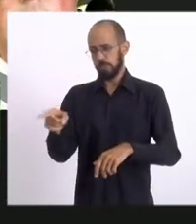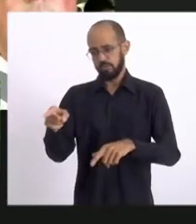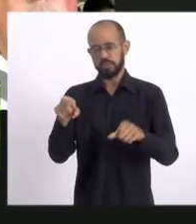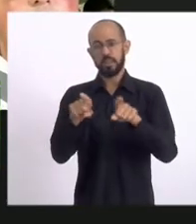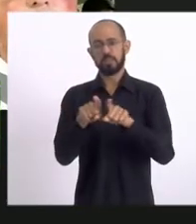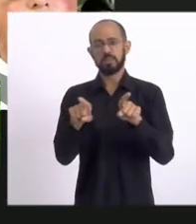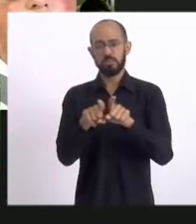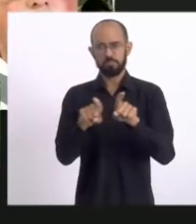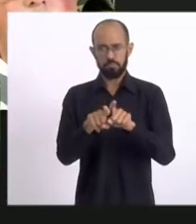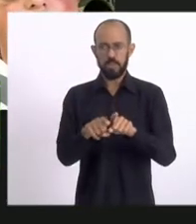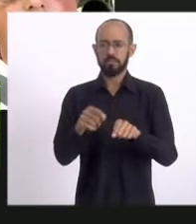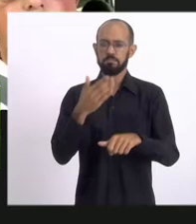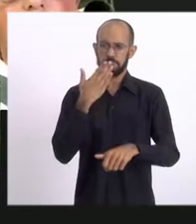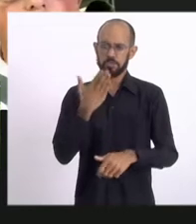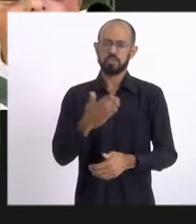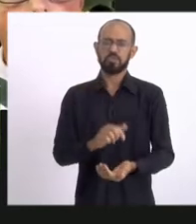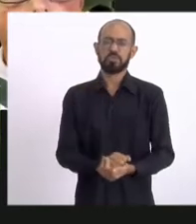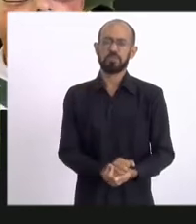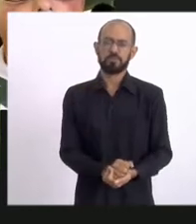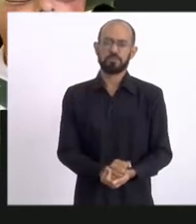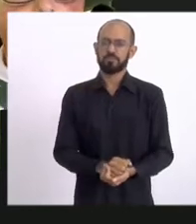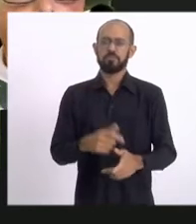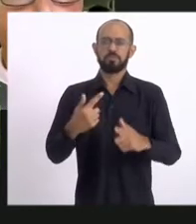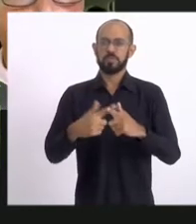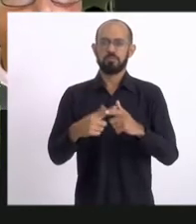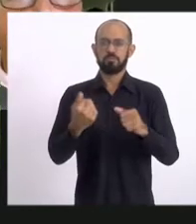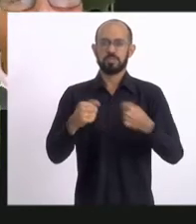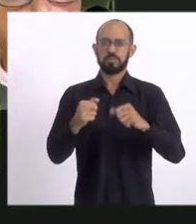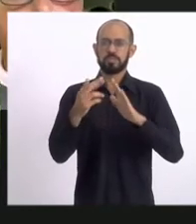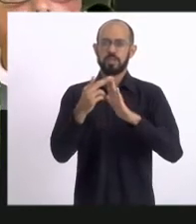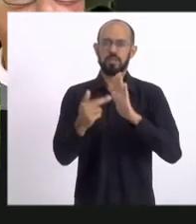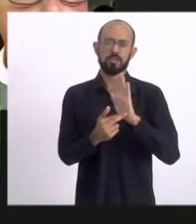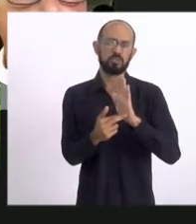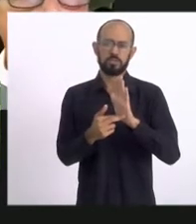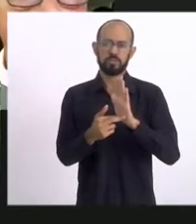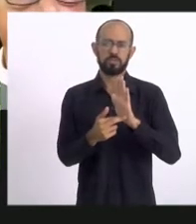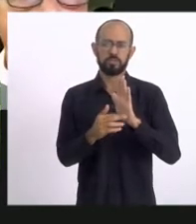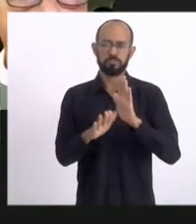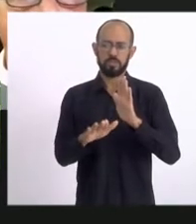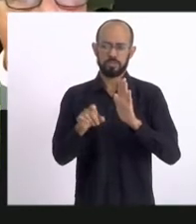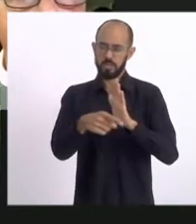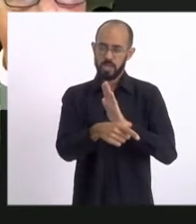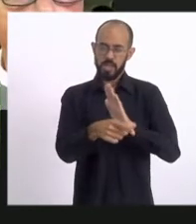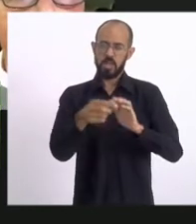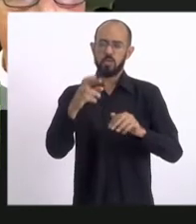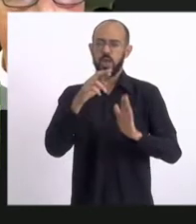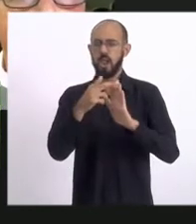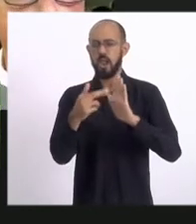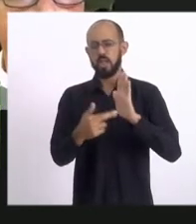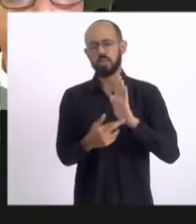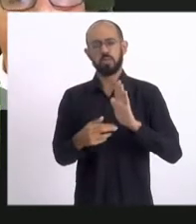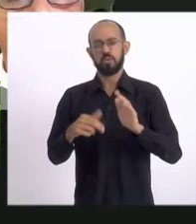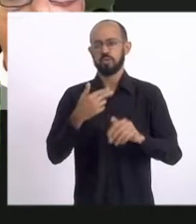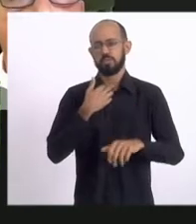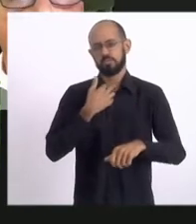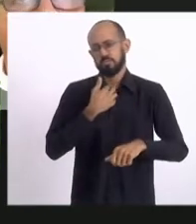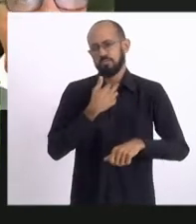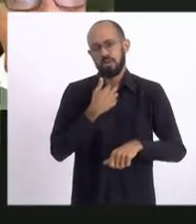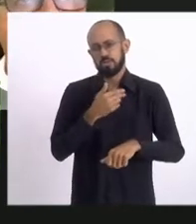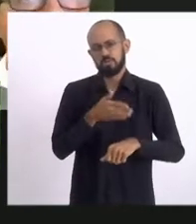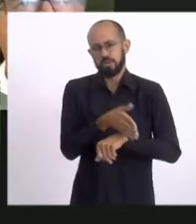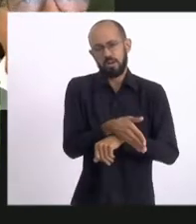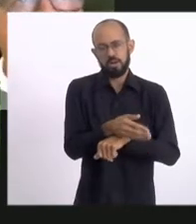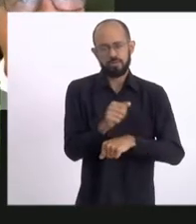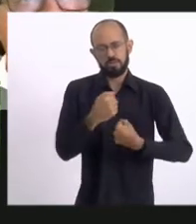Eu vou pedir outra vez. Eu vou pedir. Precisa da relatoria. Eu vou solicitar também, mas ele é o relator, eu tenho que aguardar. Tá bom. Eu posso... Tudo bem.